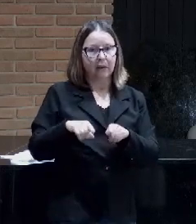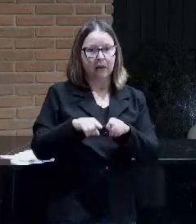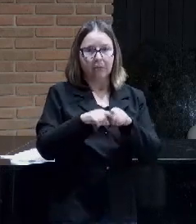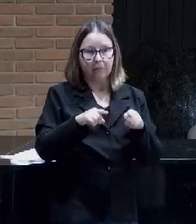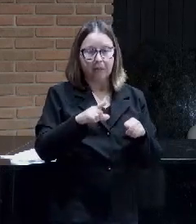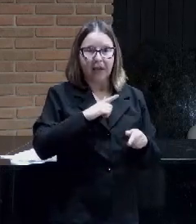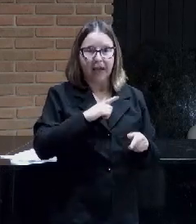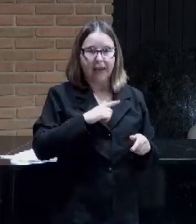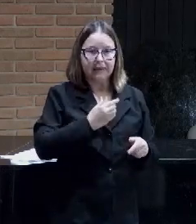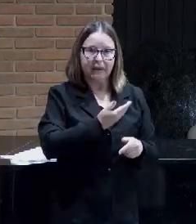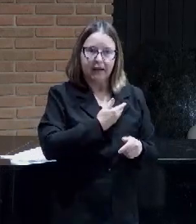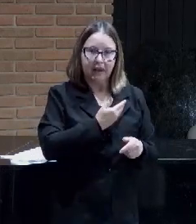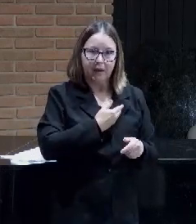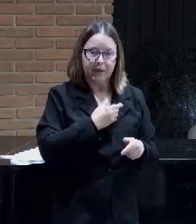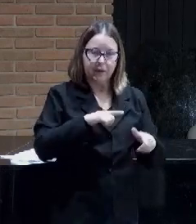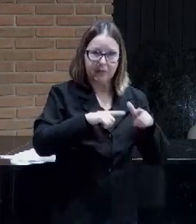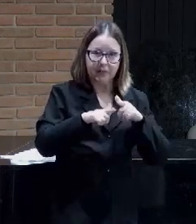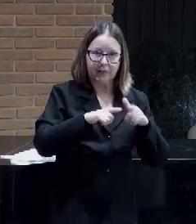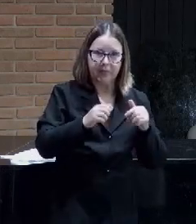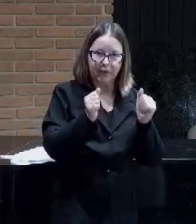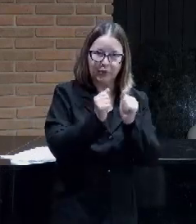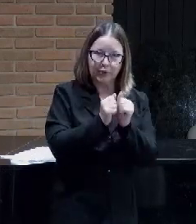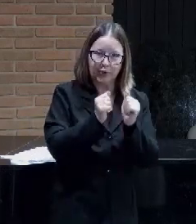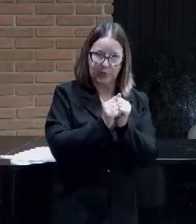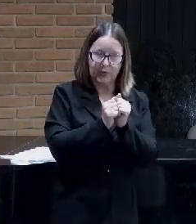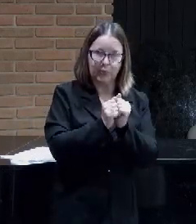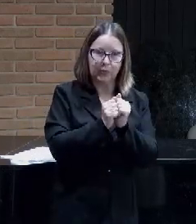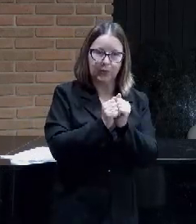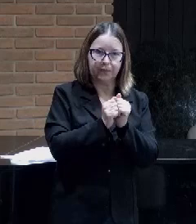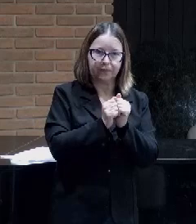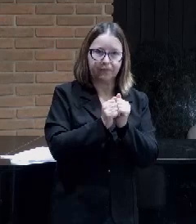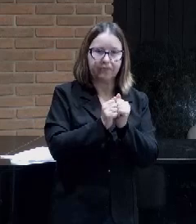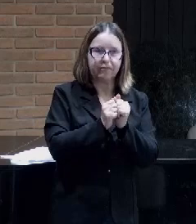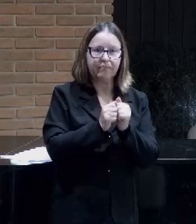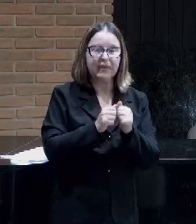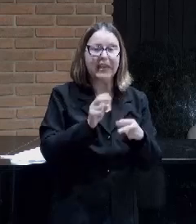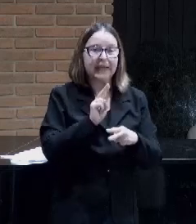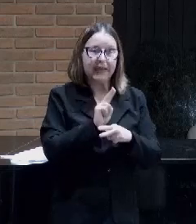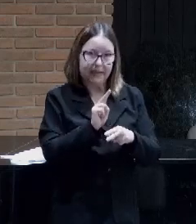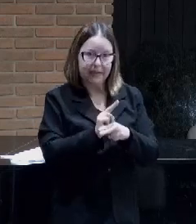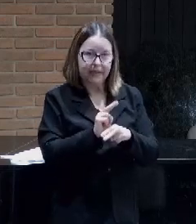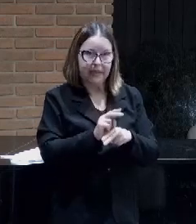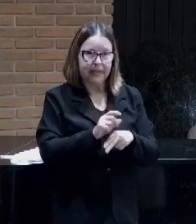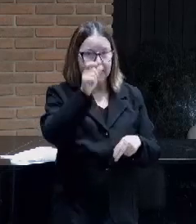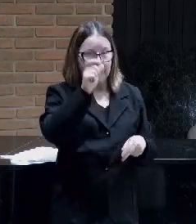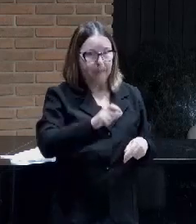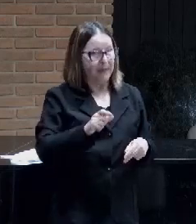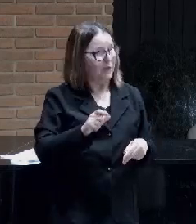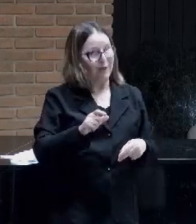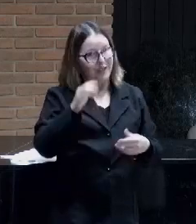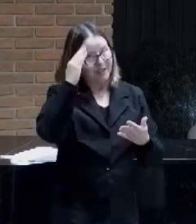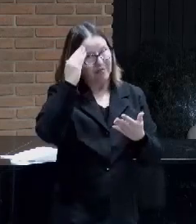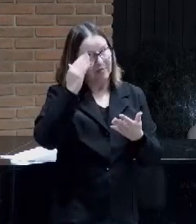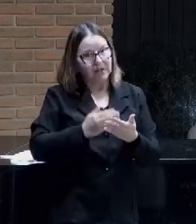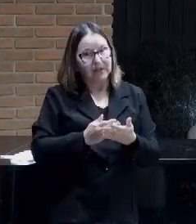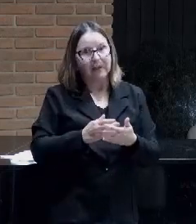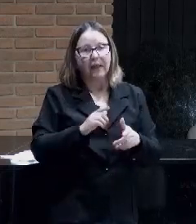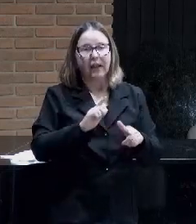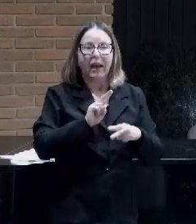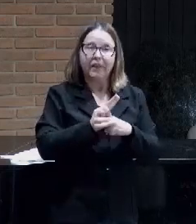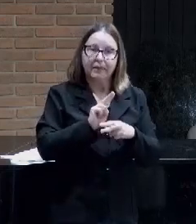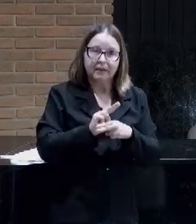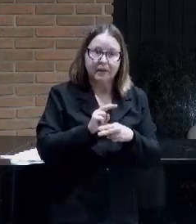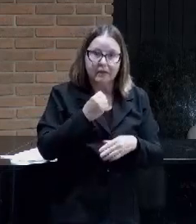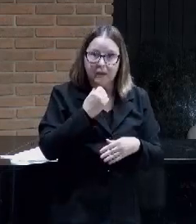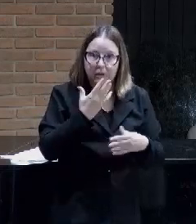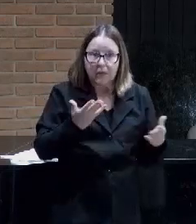bem. Meus irmãos, nada é merecido por nós. Se eu recebi de graça, como que eu